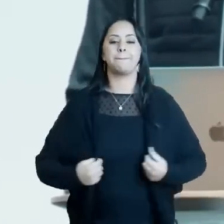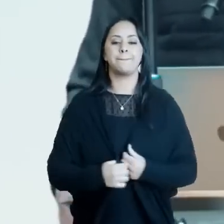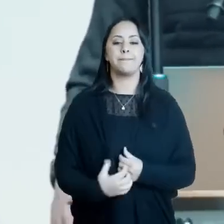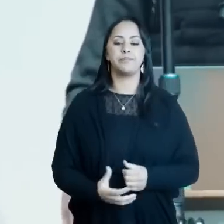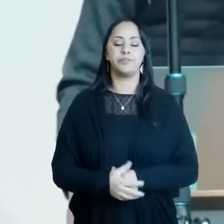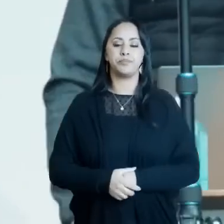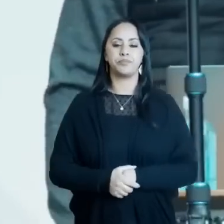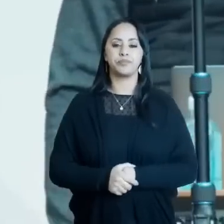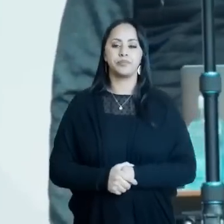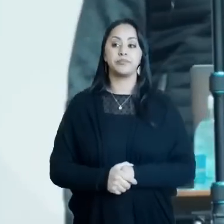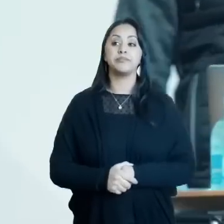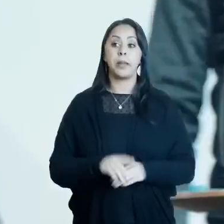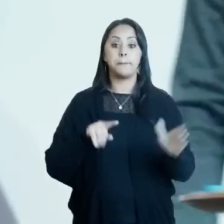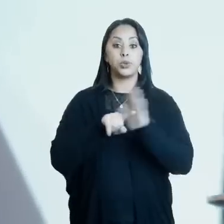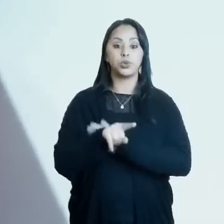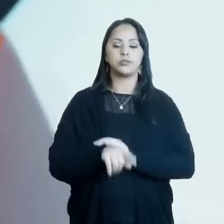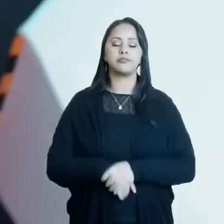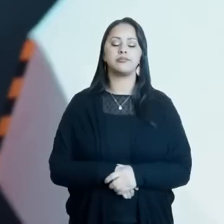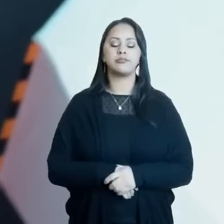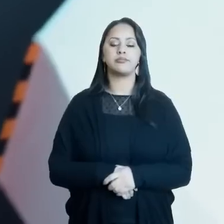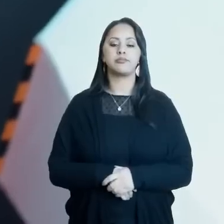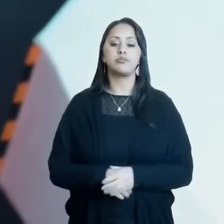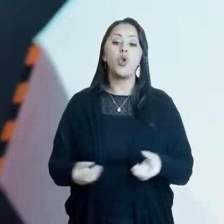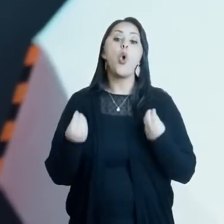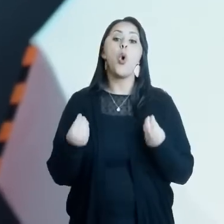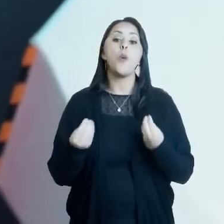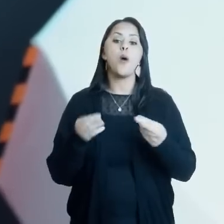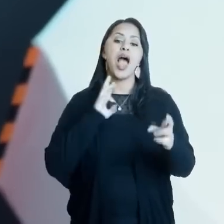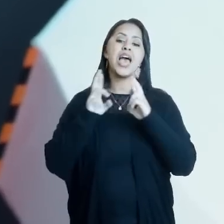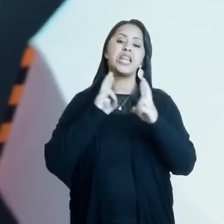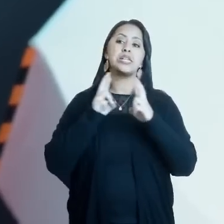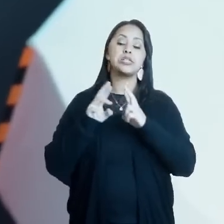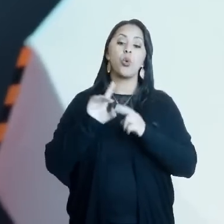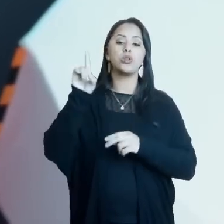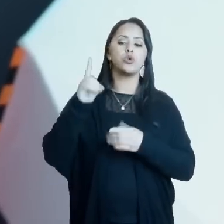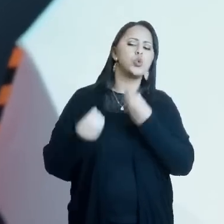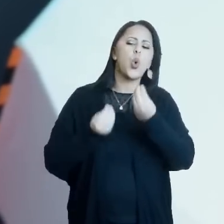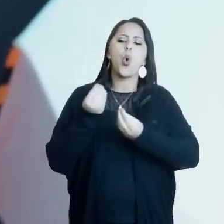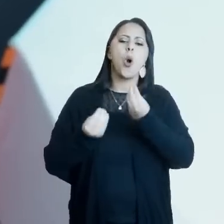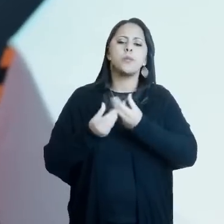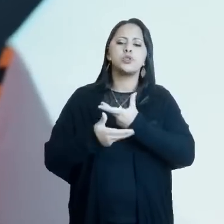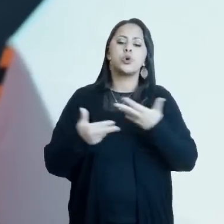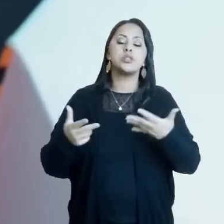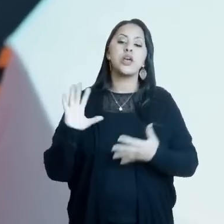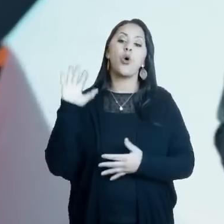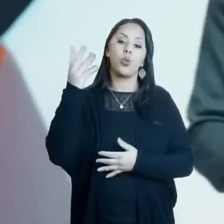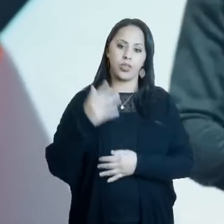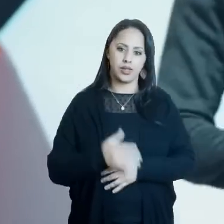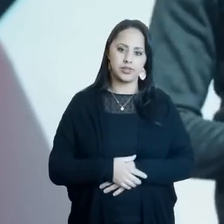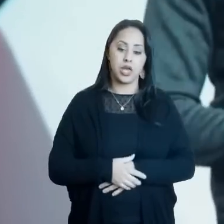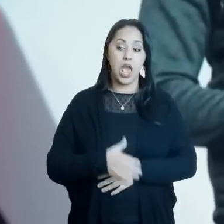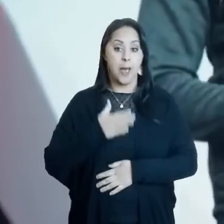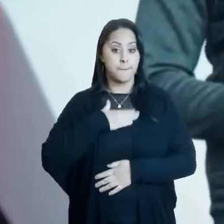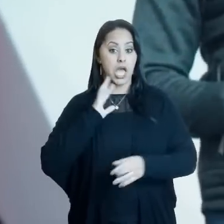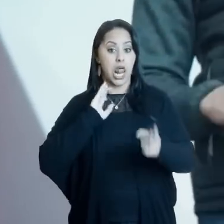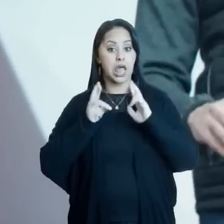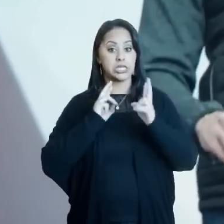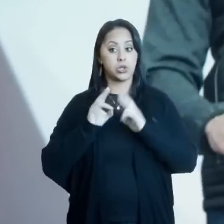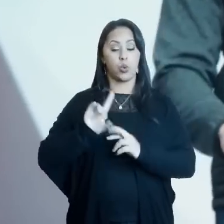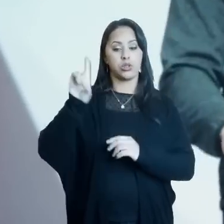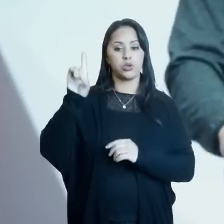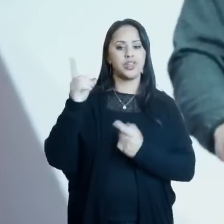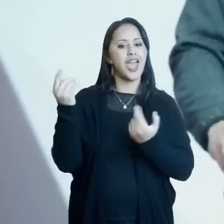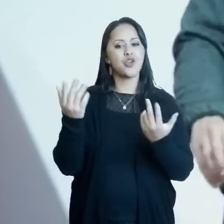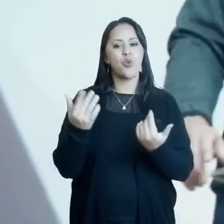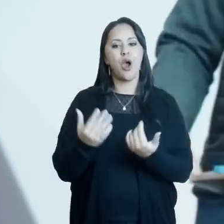nós, mano. Kaiser, me fala um pouco como é sua relação com Deus e como tudo acontece. É. Minha relação com Deus é igual a minha relação